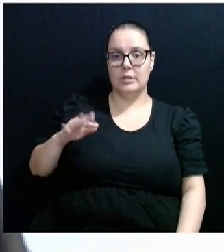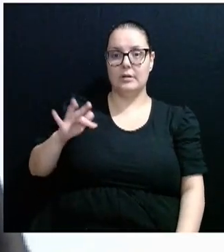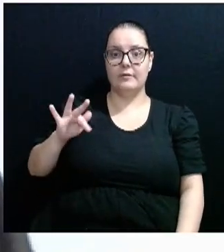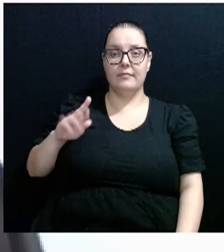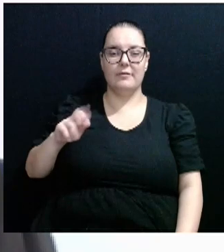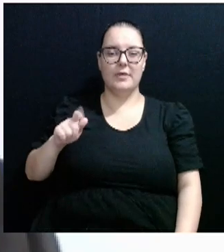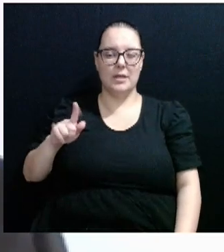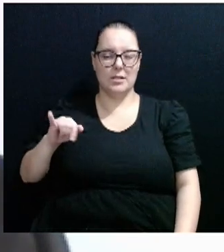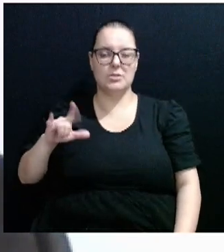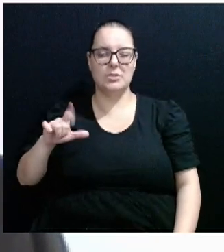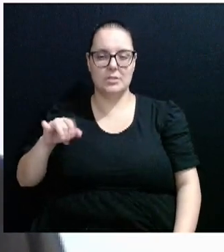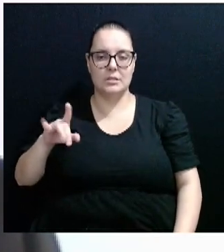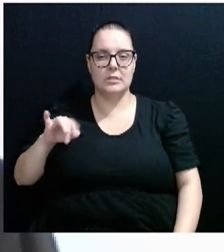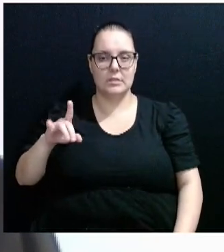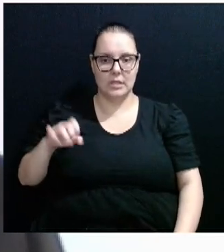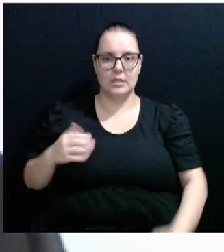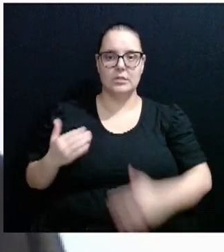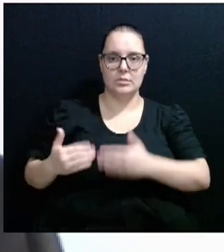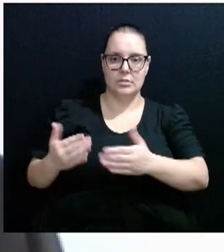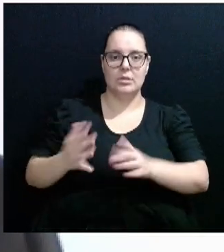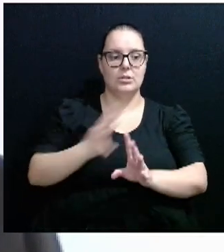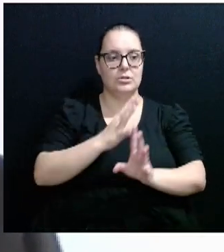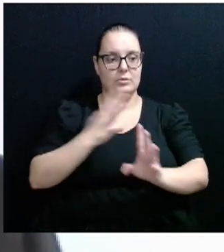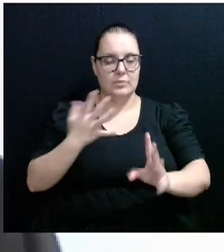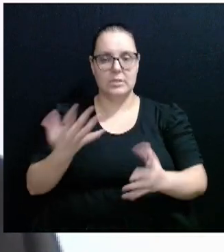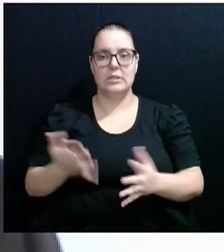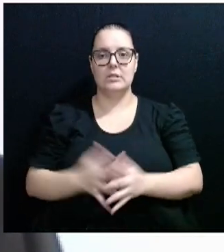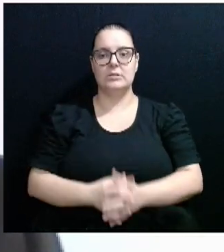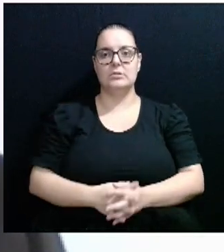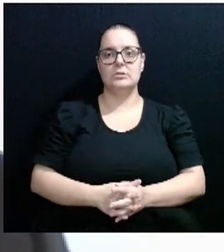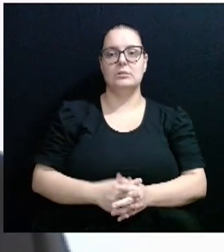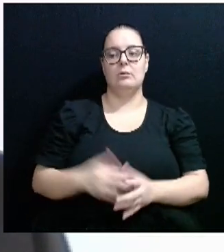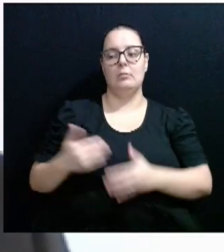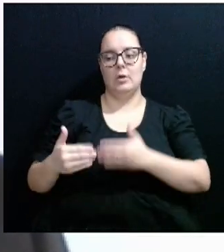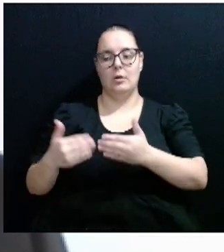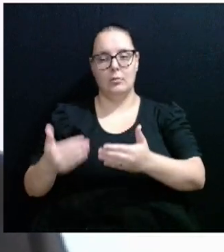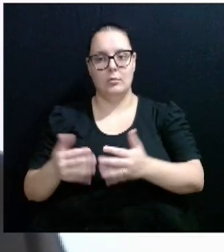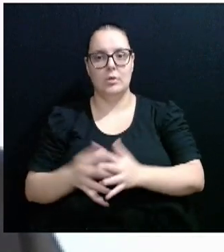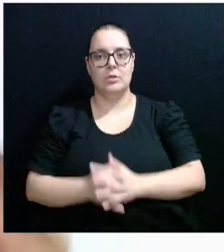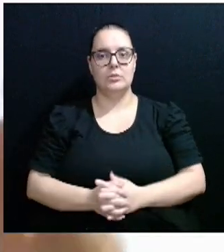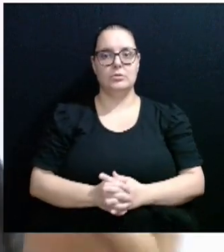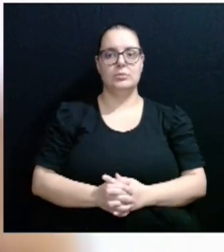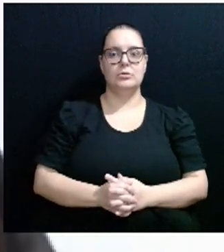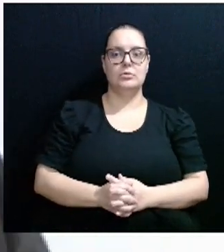em processos, em filas, para procedimentos, você tem uma